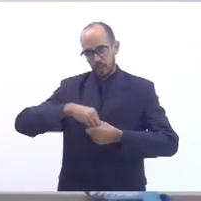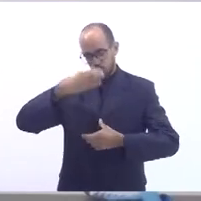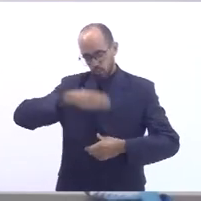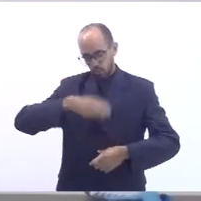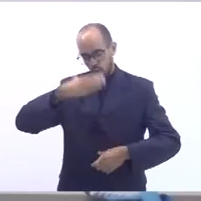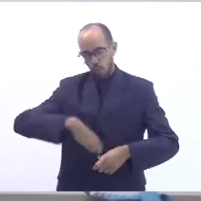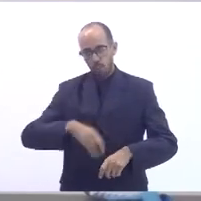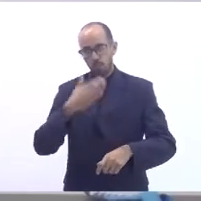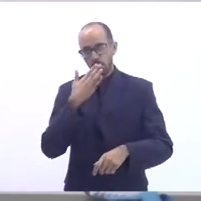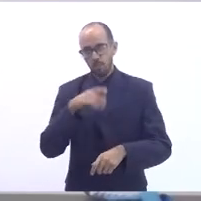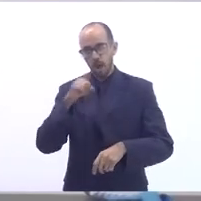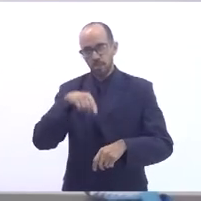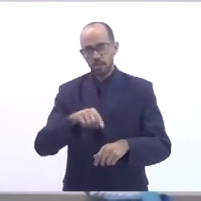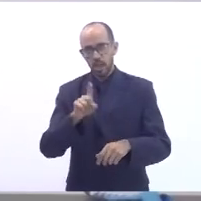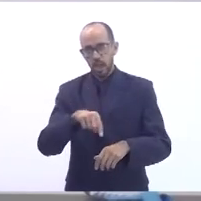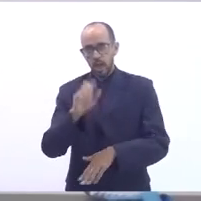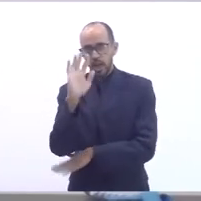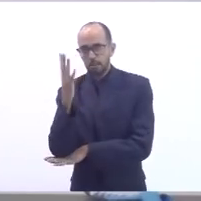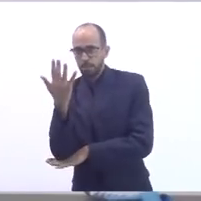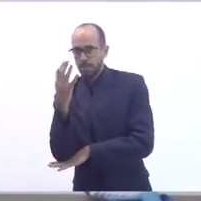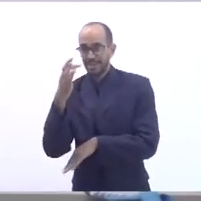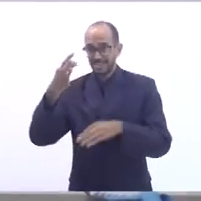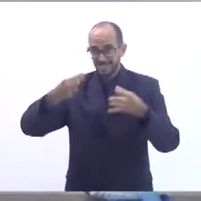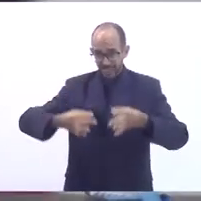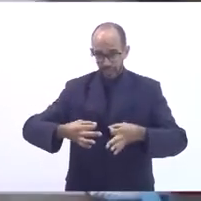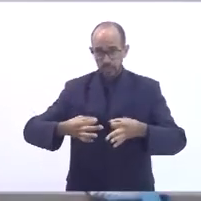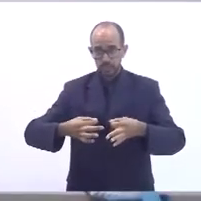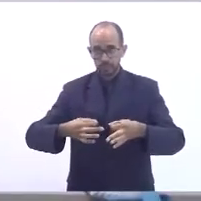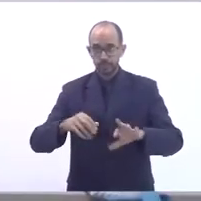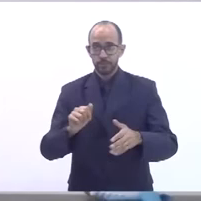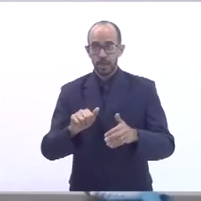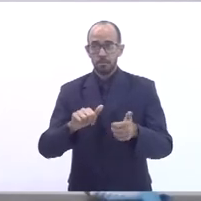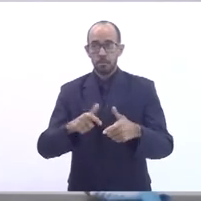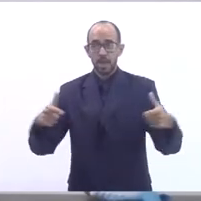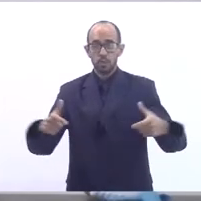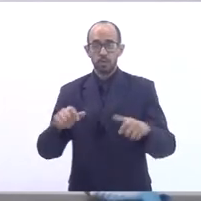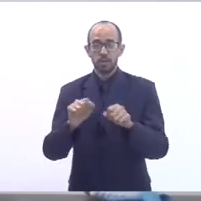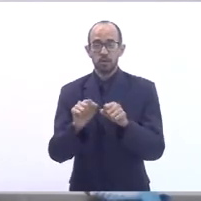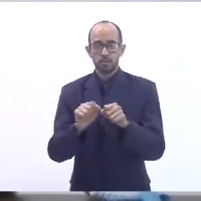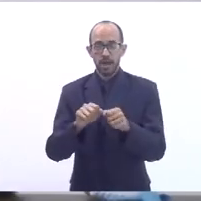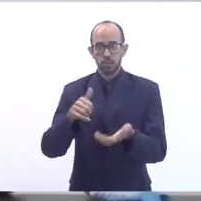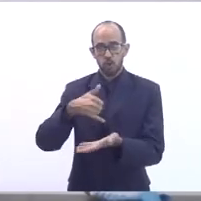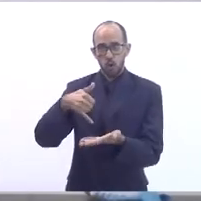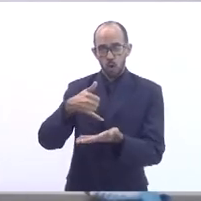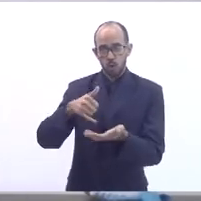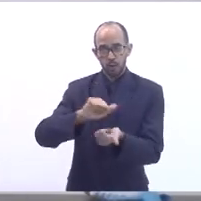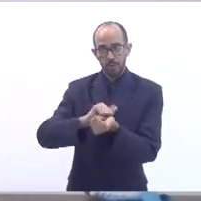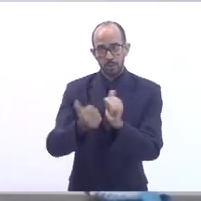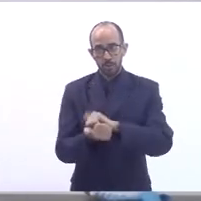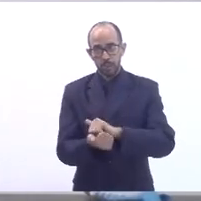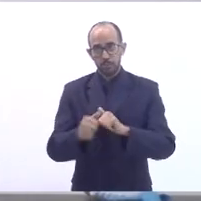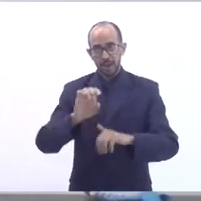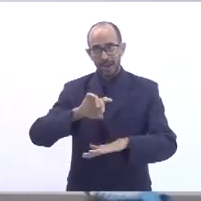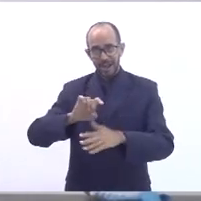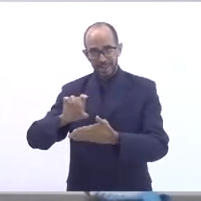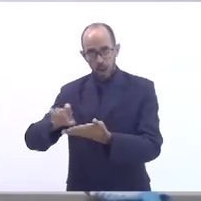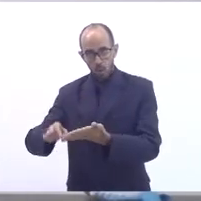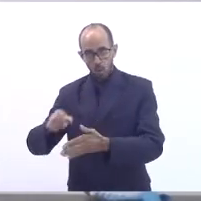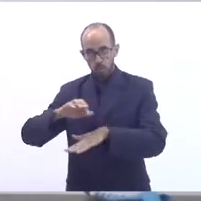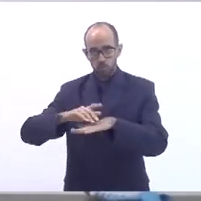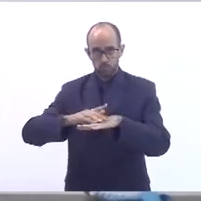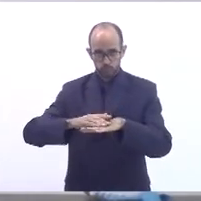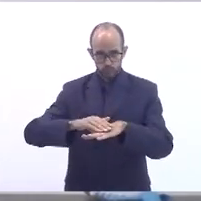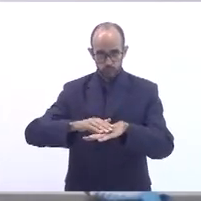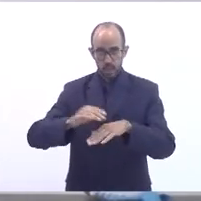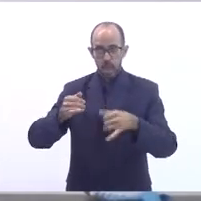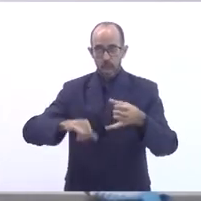ideal e a maioria das associações da fazem olhos adaptados para cada patologia O que é indústria faz é o